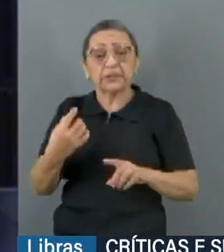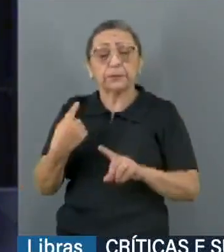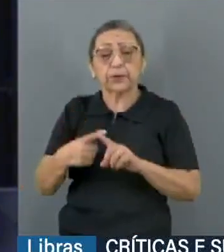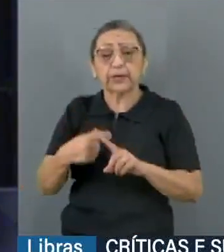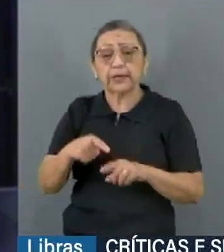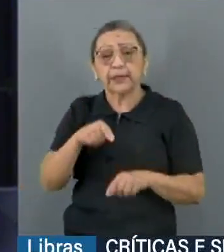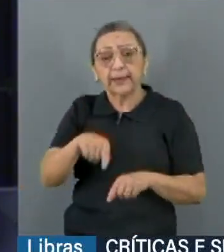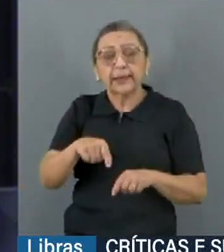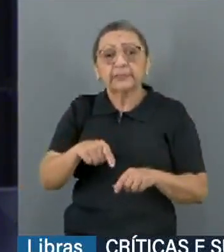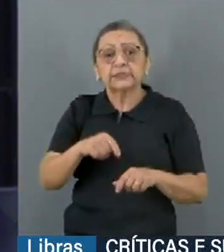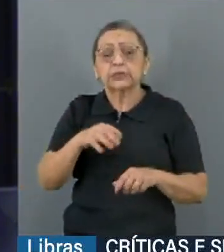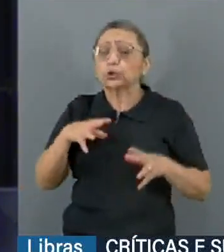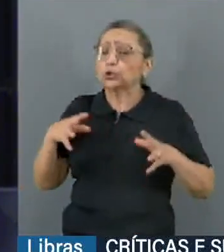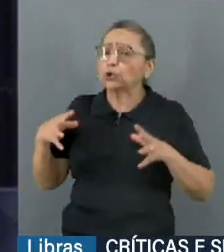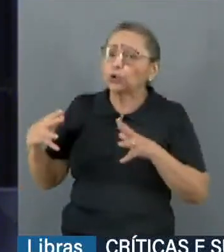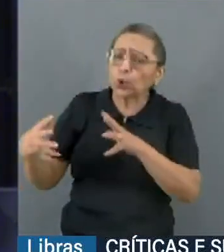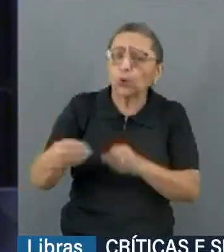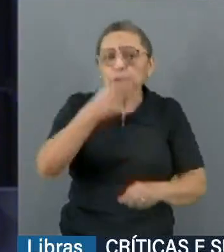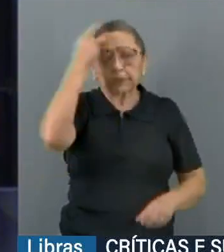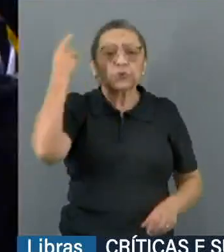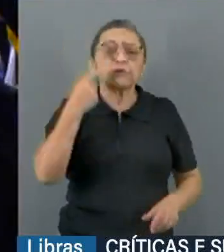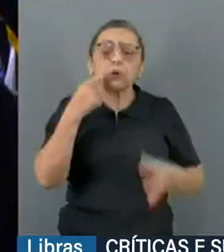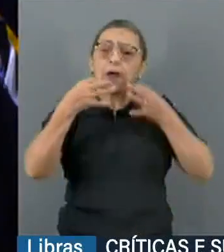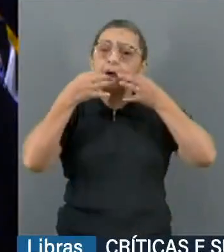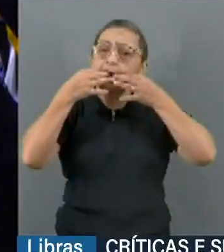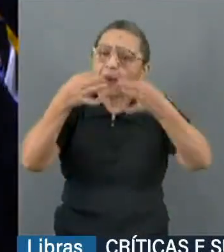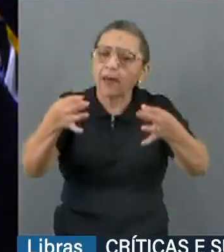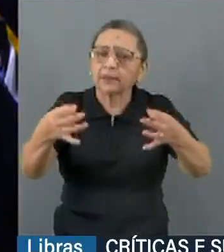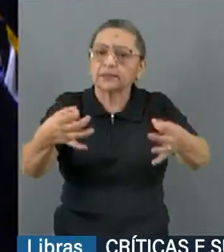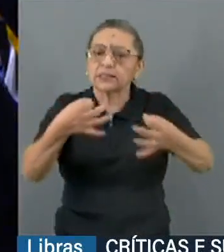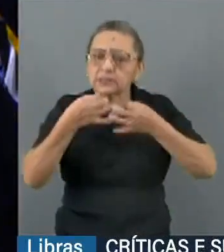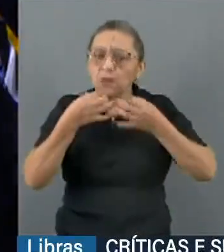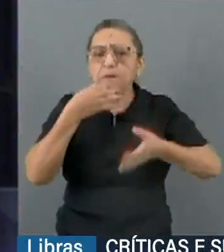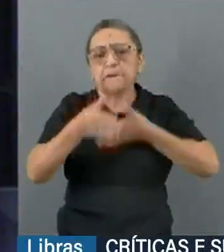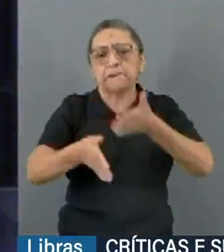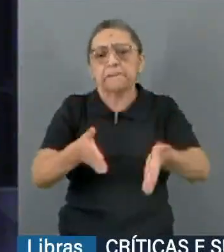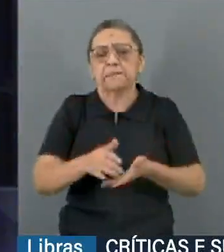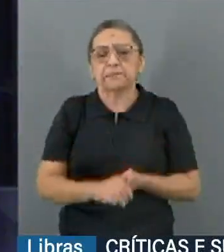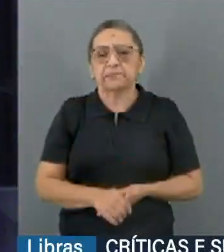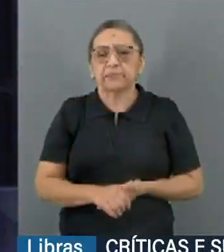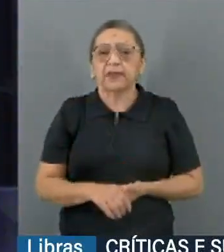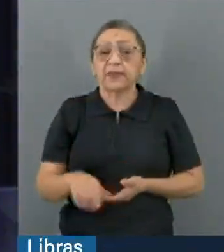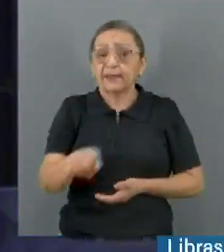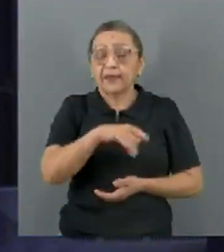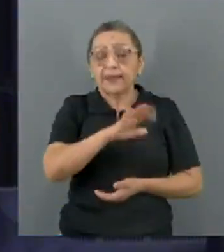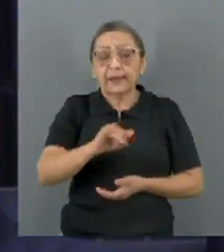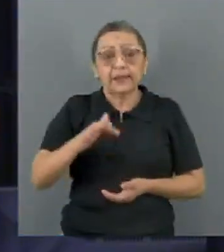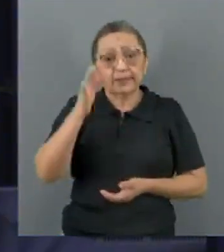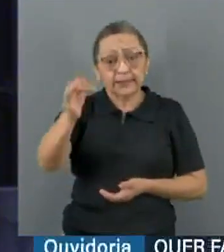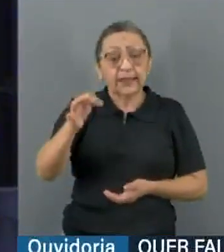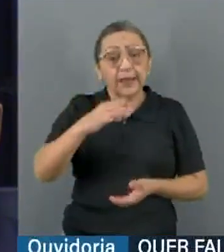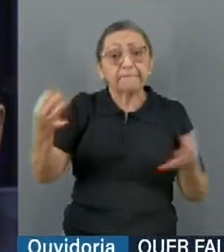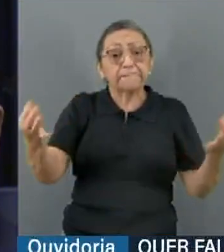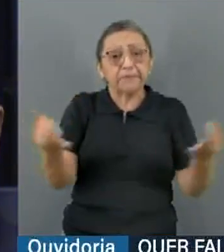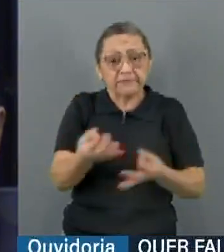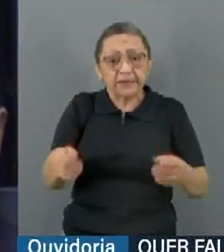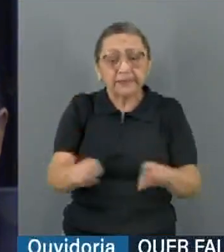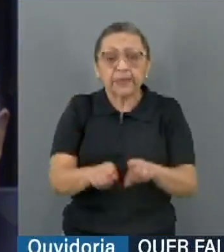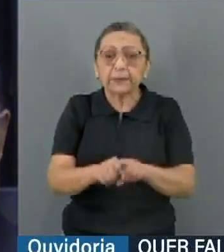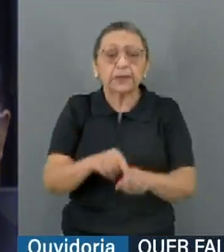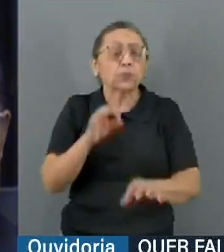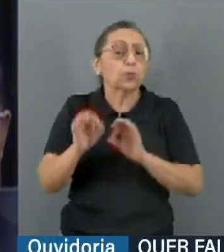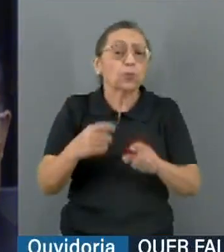foi... Todo mundo foi ouvido, todo mundo participou. E ela será, e ela é perfeita